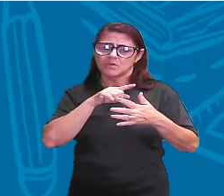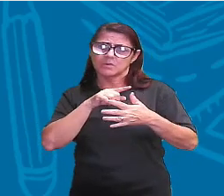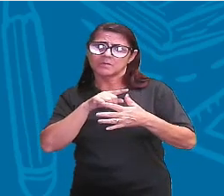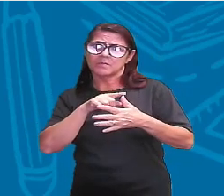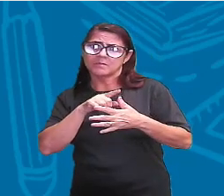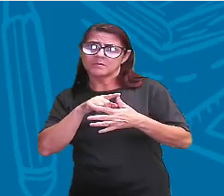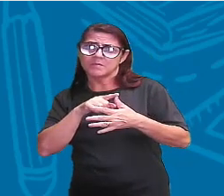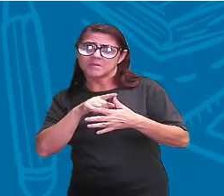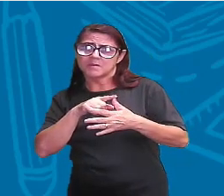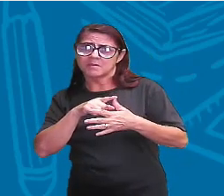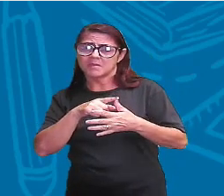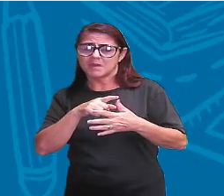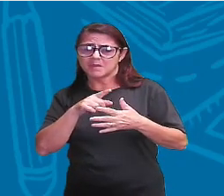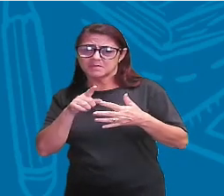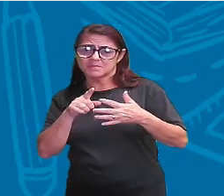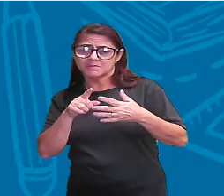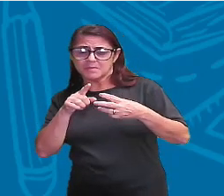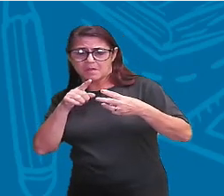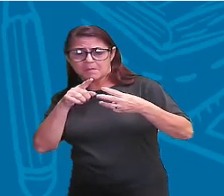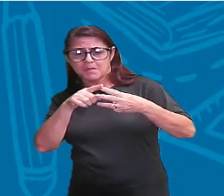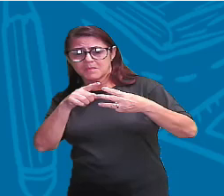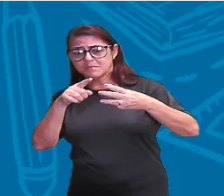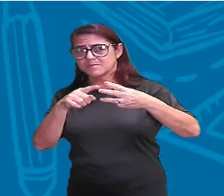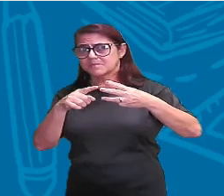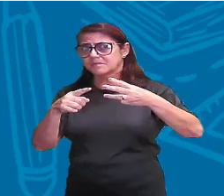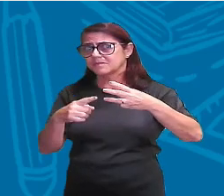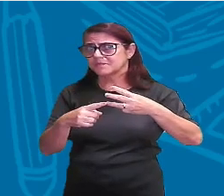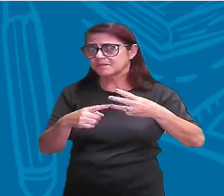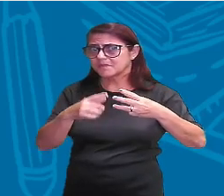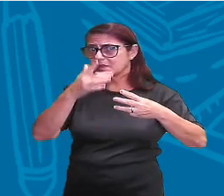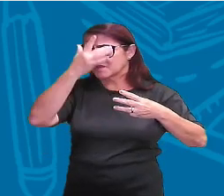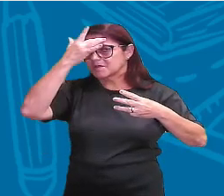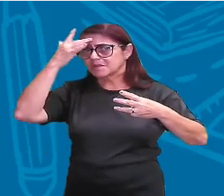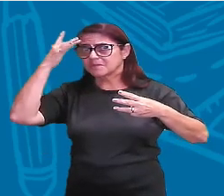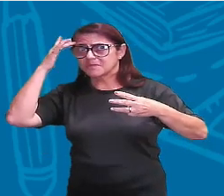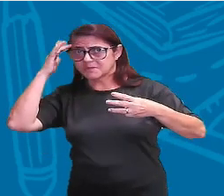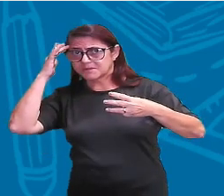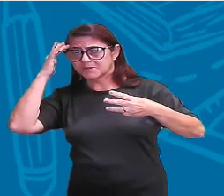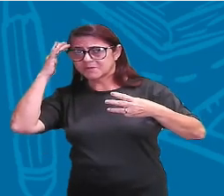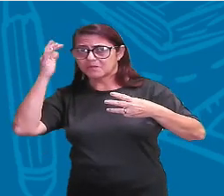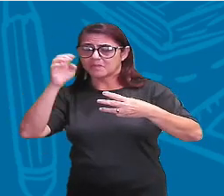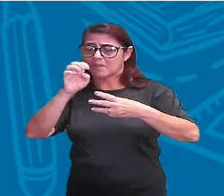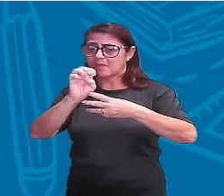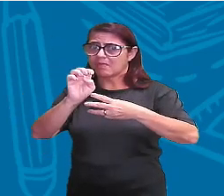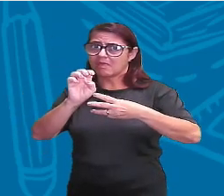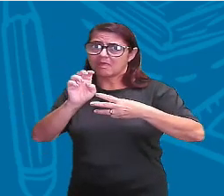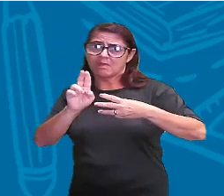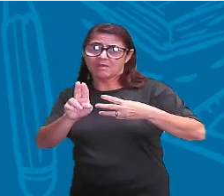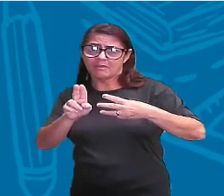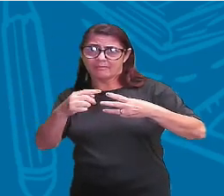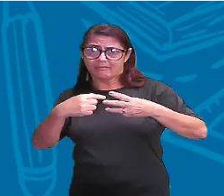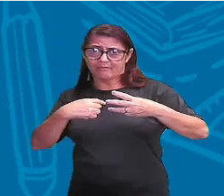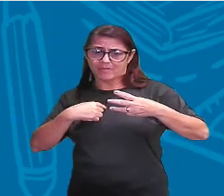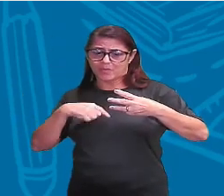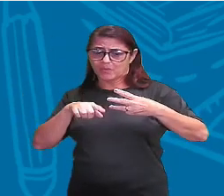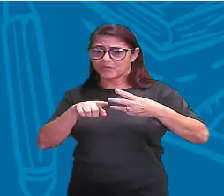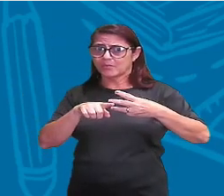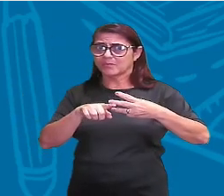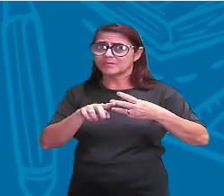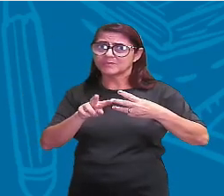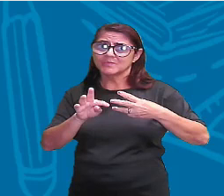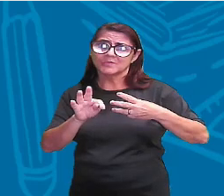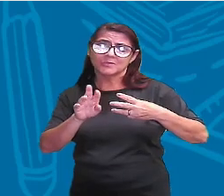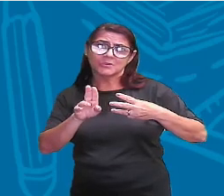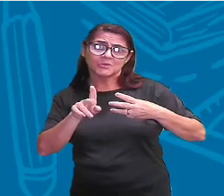em primeira, segunda e terceira pessoa. E em inglês também a gente tem essas particularidades. Sim, nós